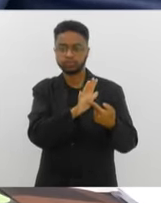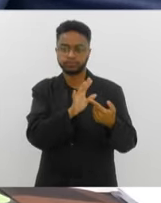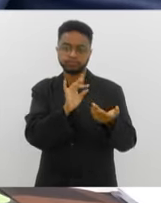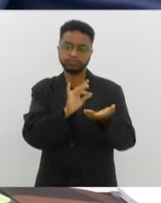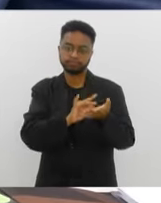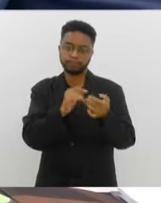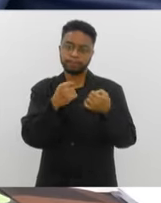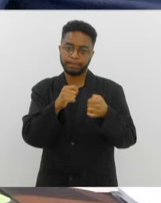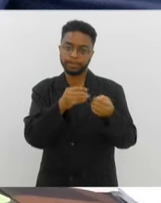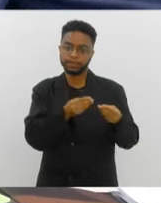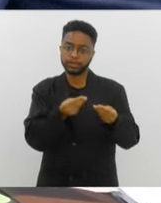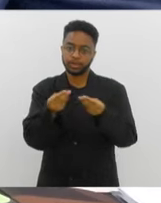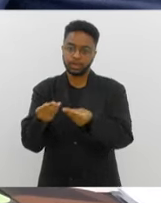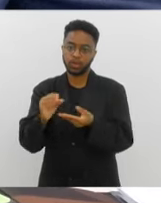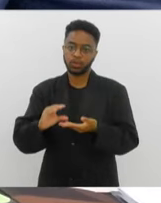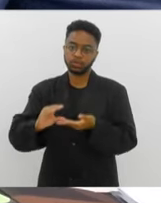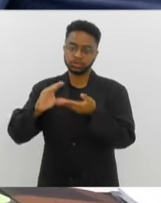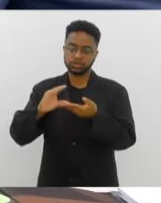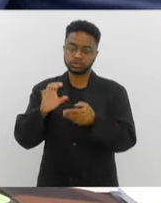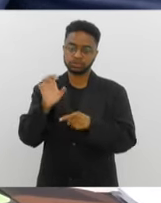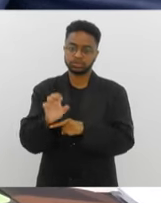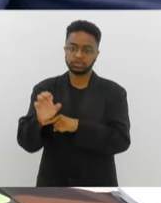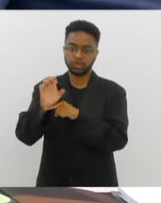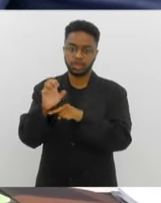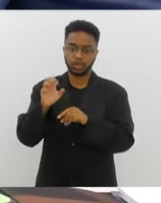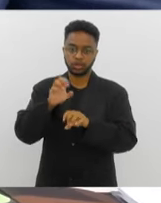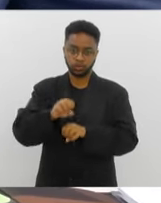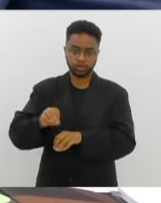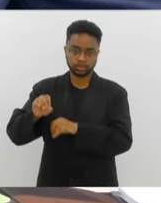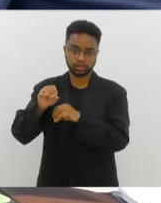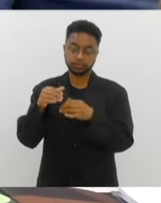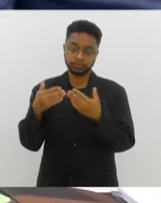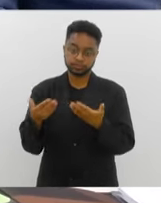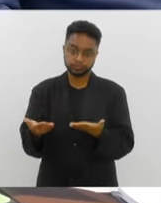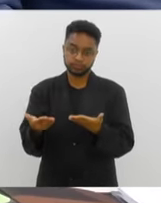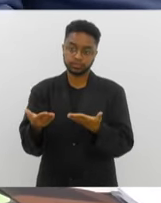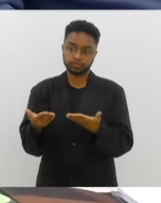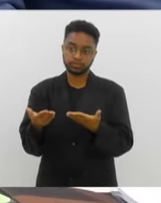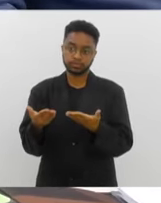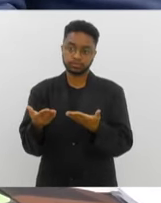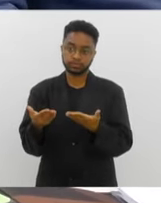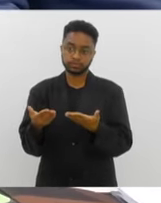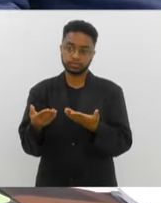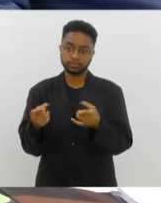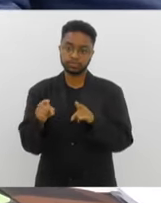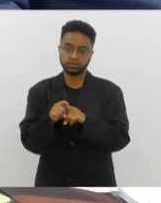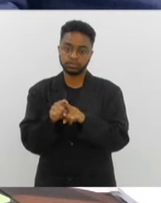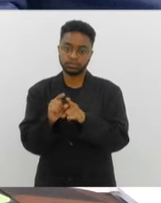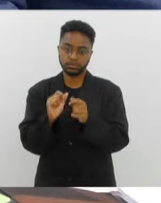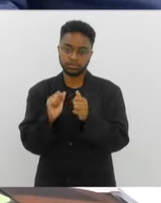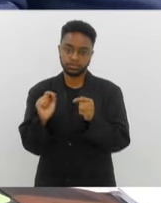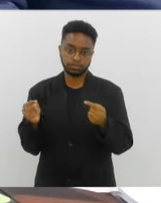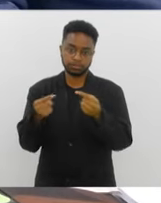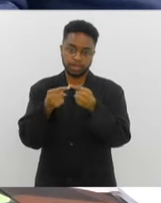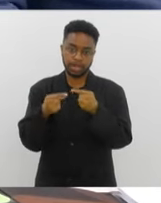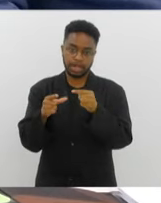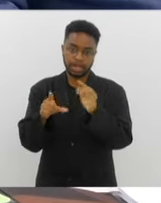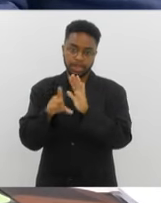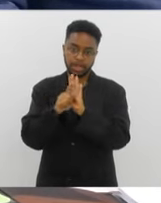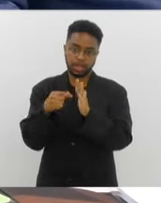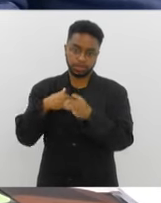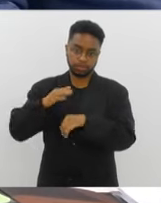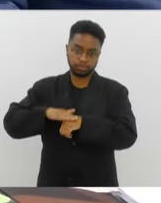tem que passar pelo Conselho Estadual de Educação. Então, nesse caso, e até com base em lei recente que eu aprovei e o